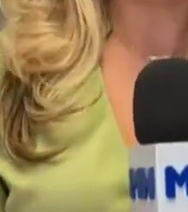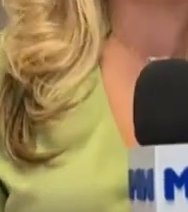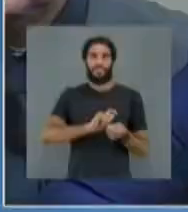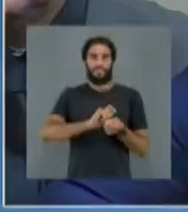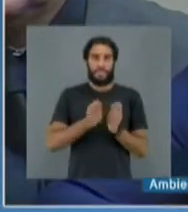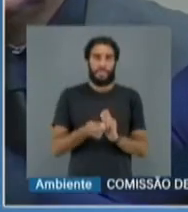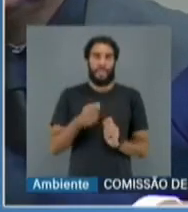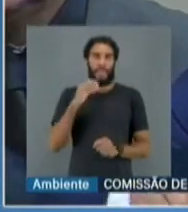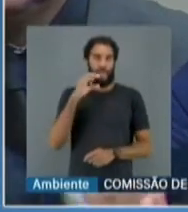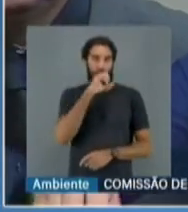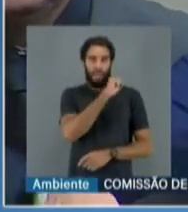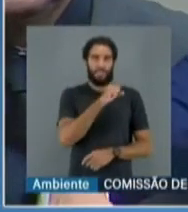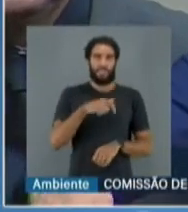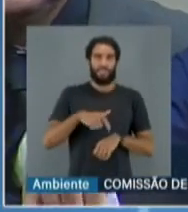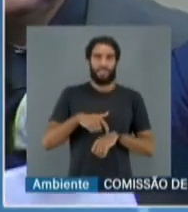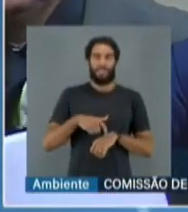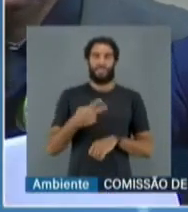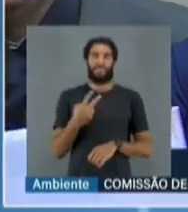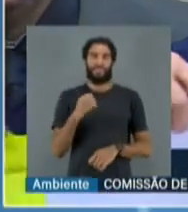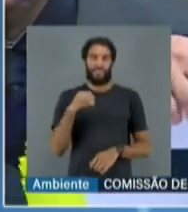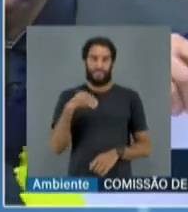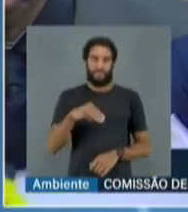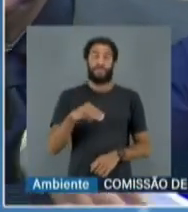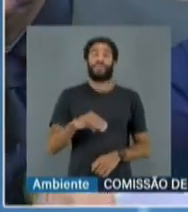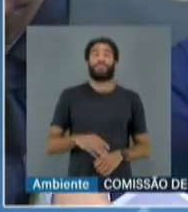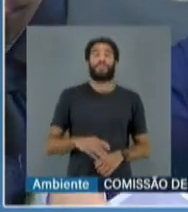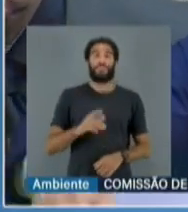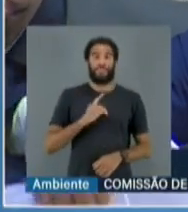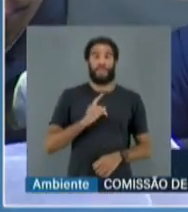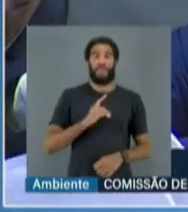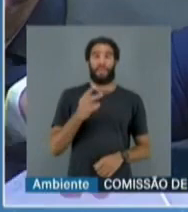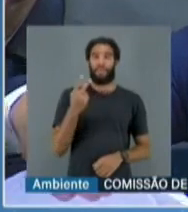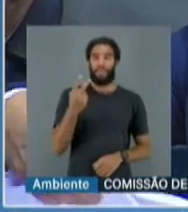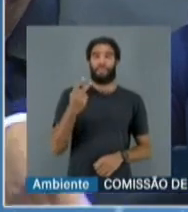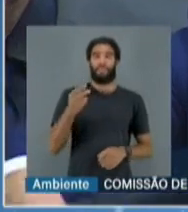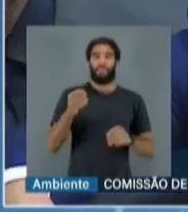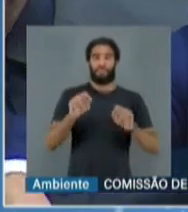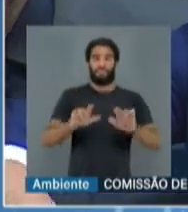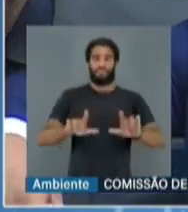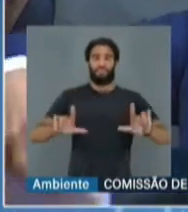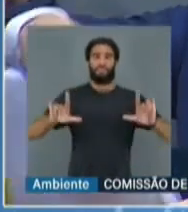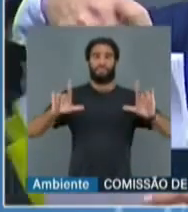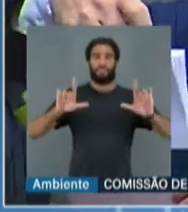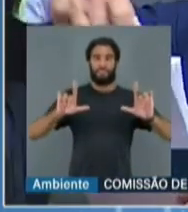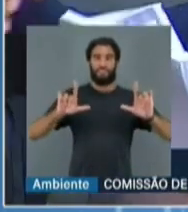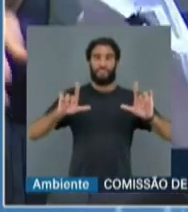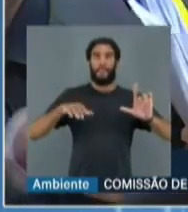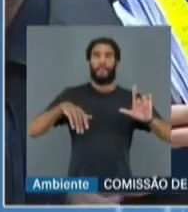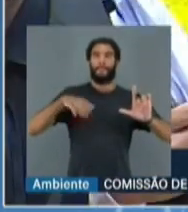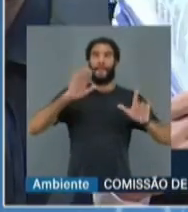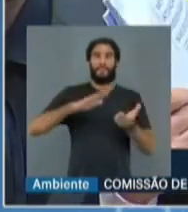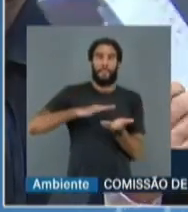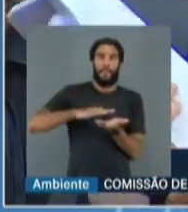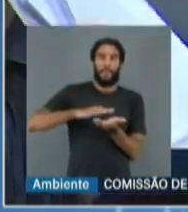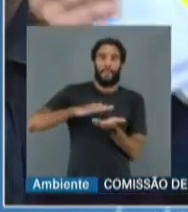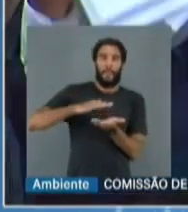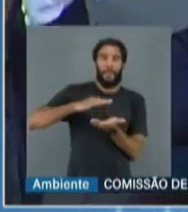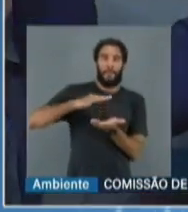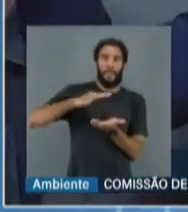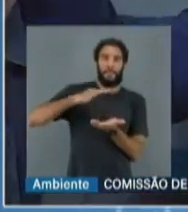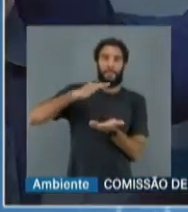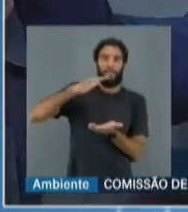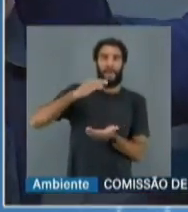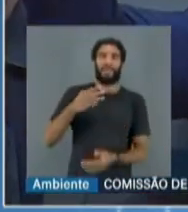ele falou, o Vasquez, ele falou que não usou a estrutura da BRF para fazer